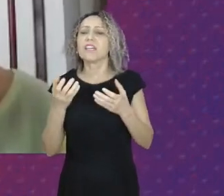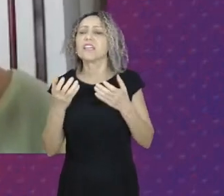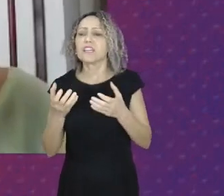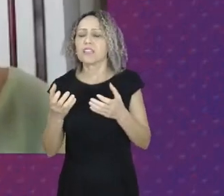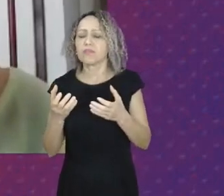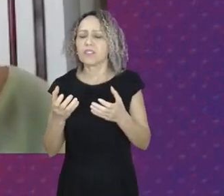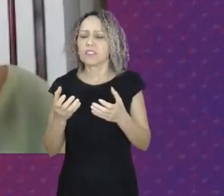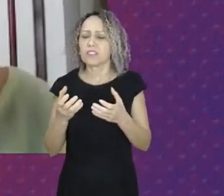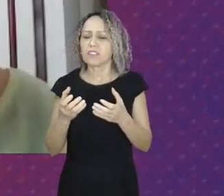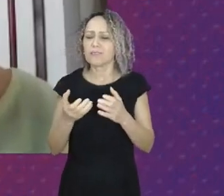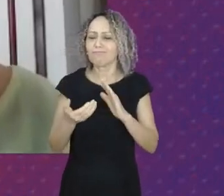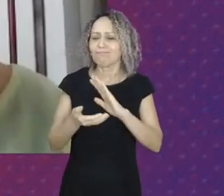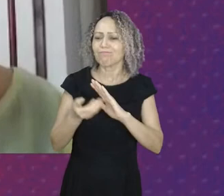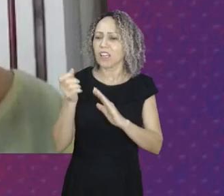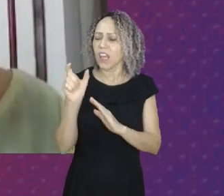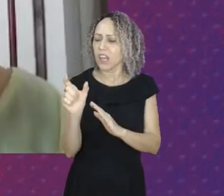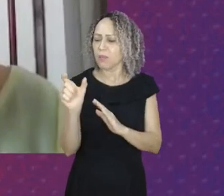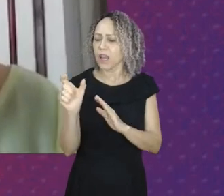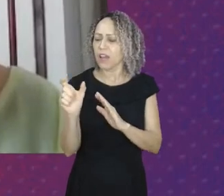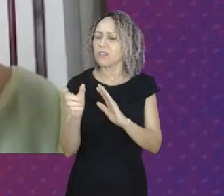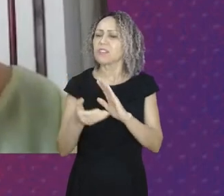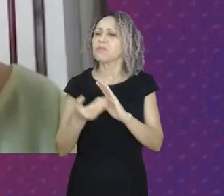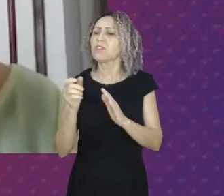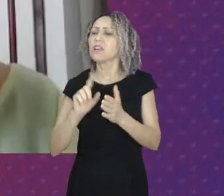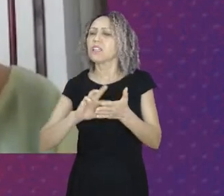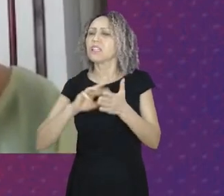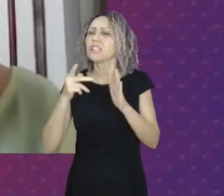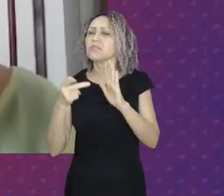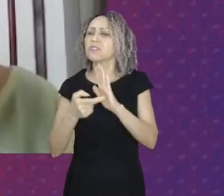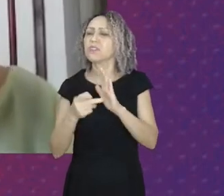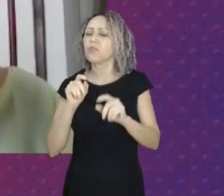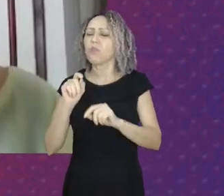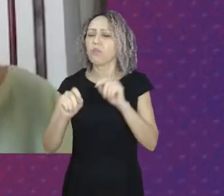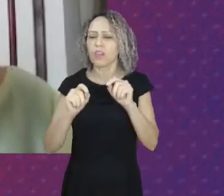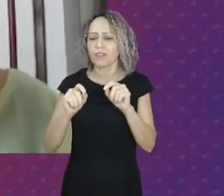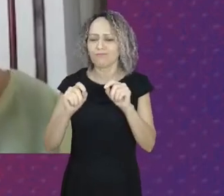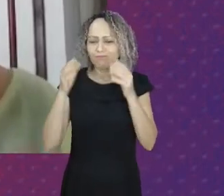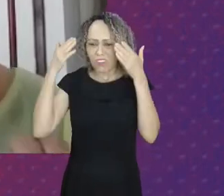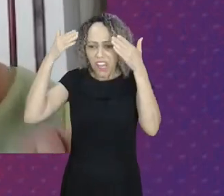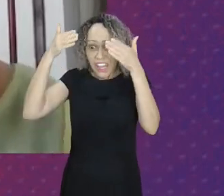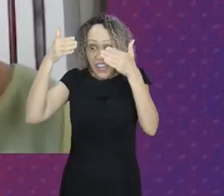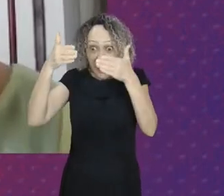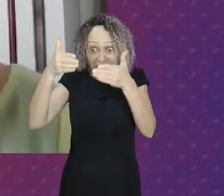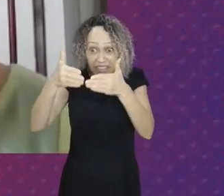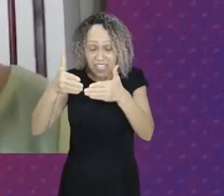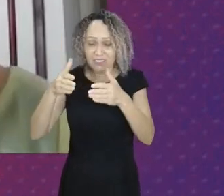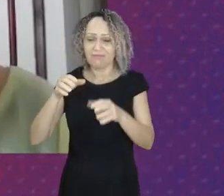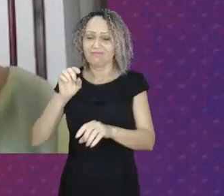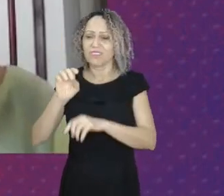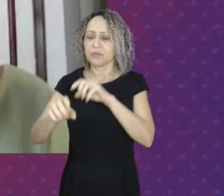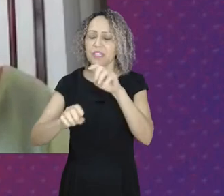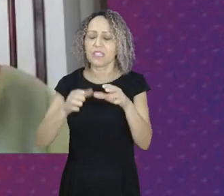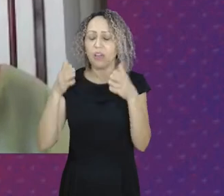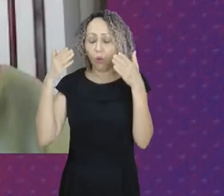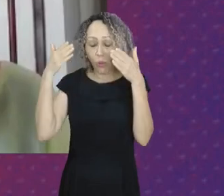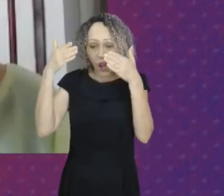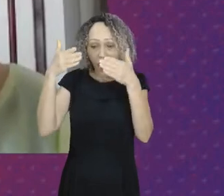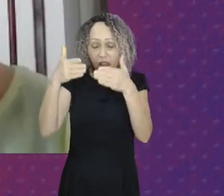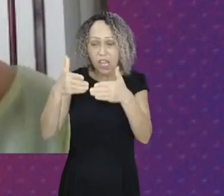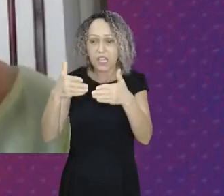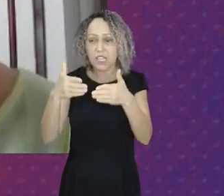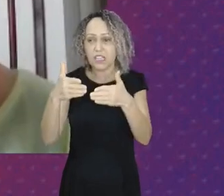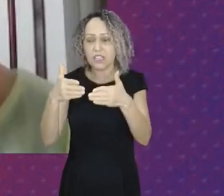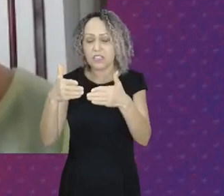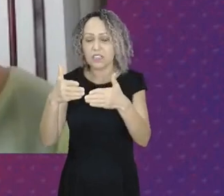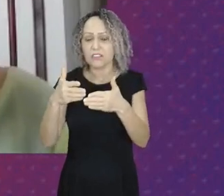tão importante que significa uma atenção especial, significa ter uma